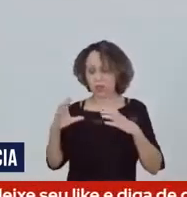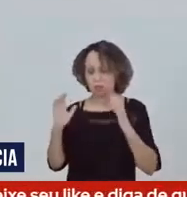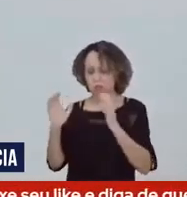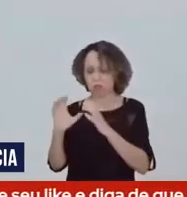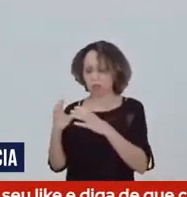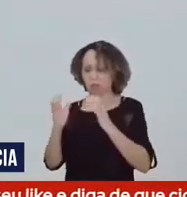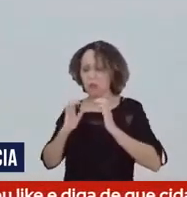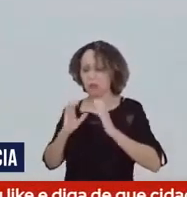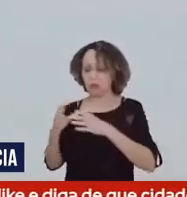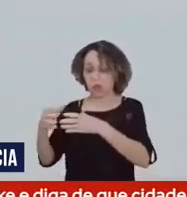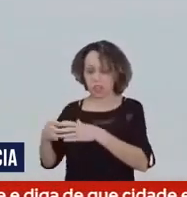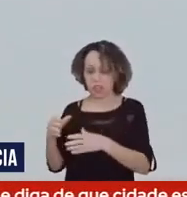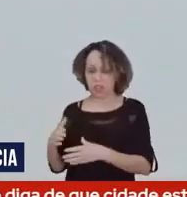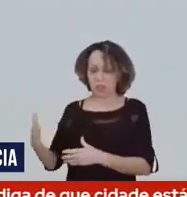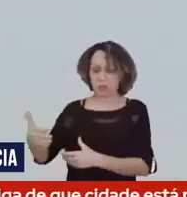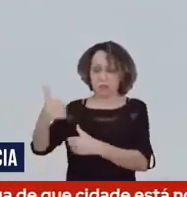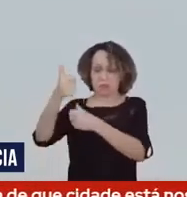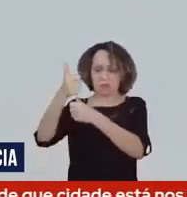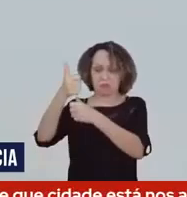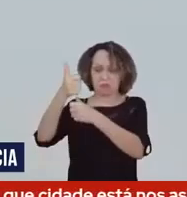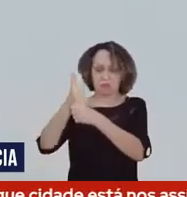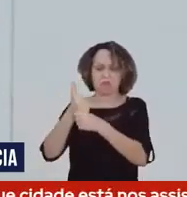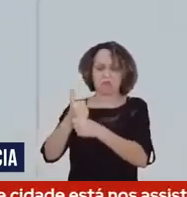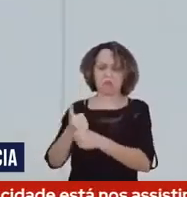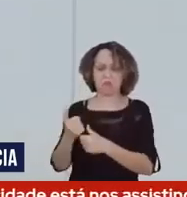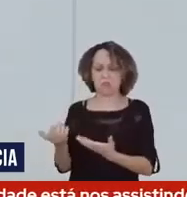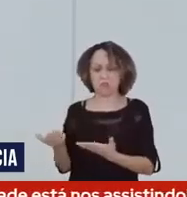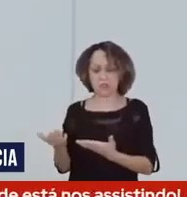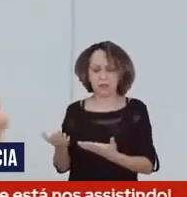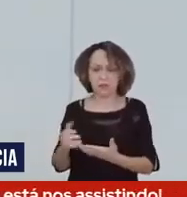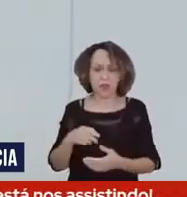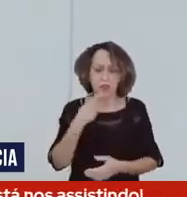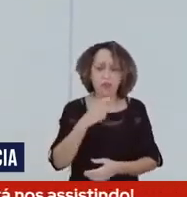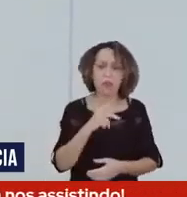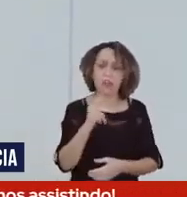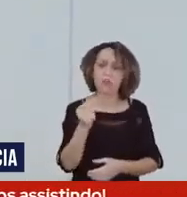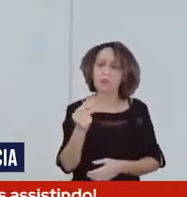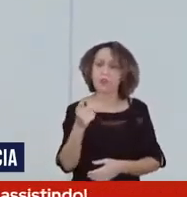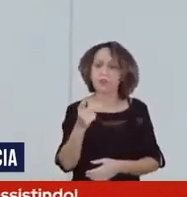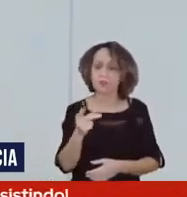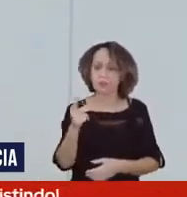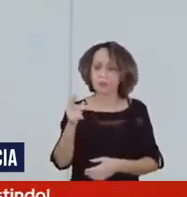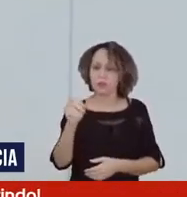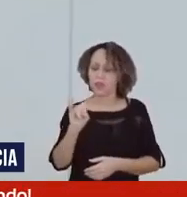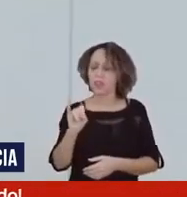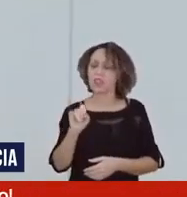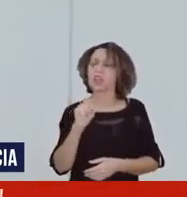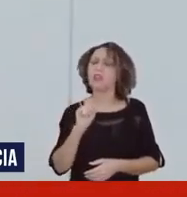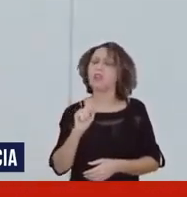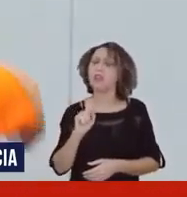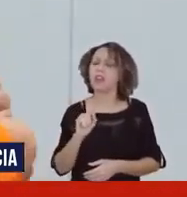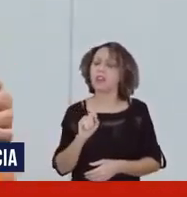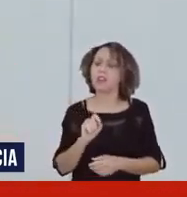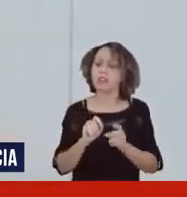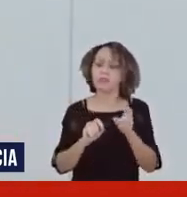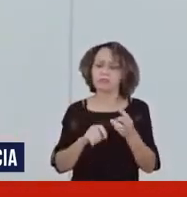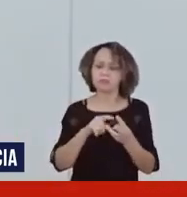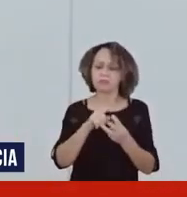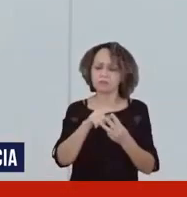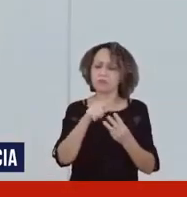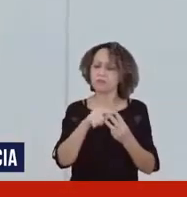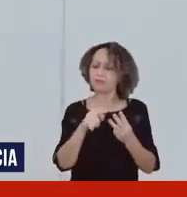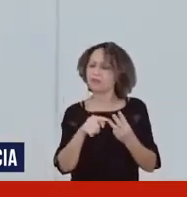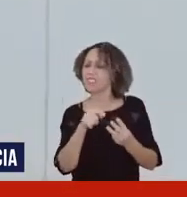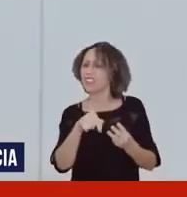do PPI, a essência é essa. Porque, Estrela, Gabriele, Inep, se hoje a gente está perdendo